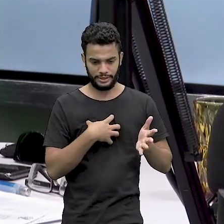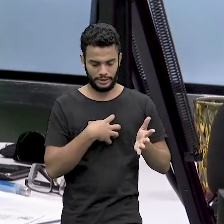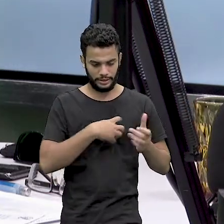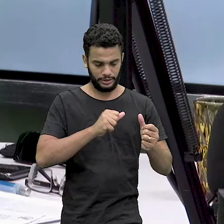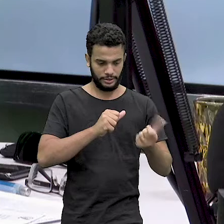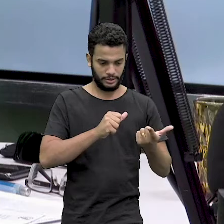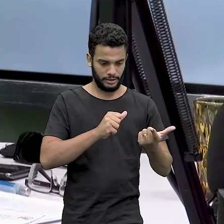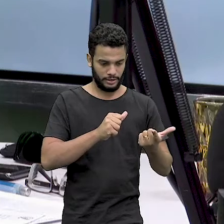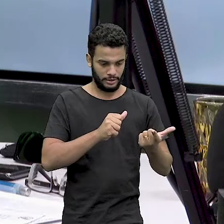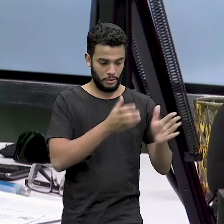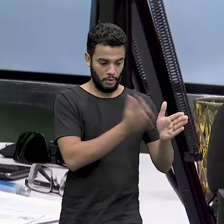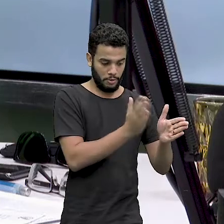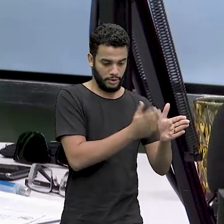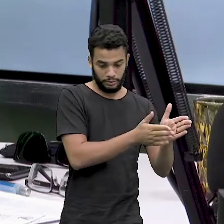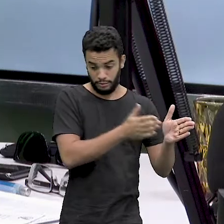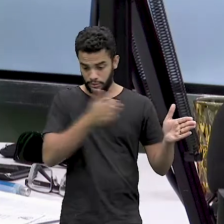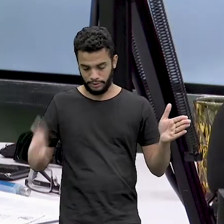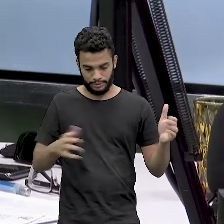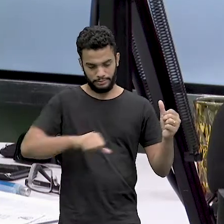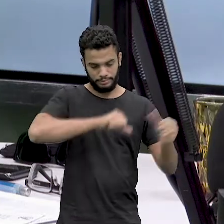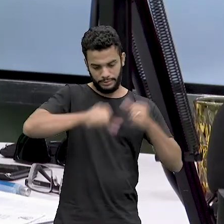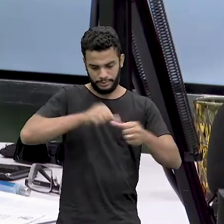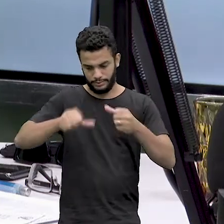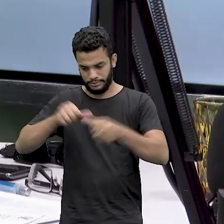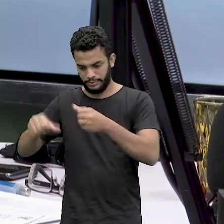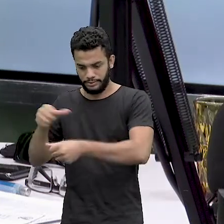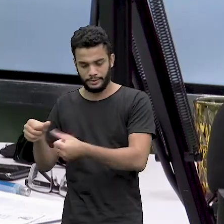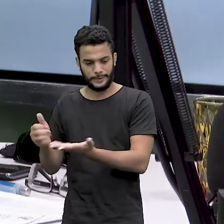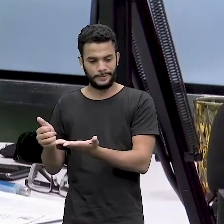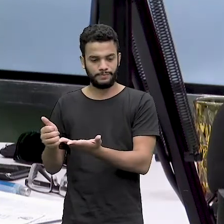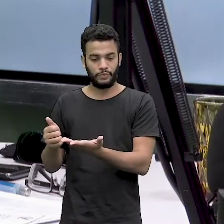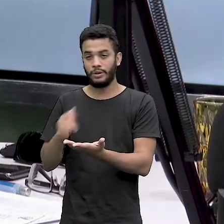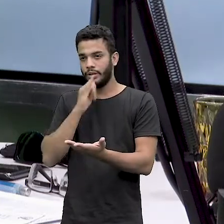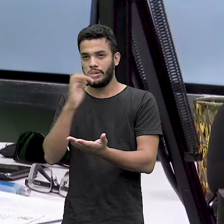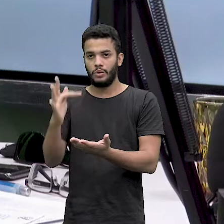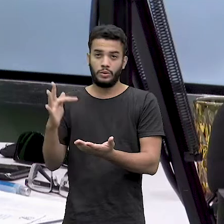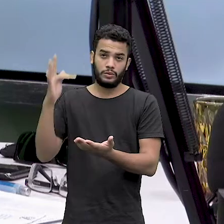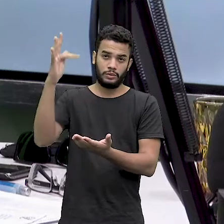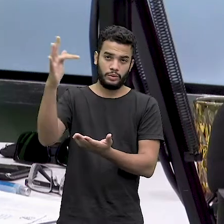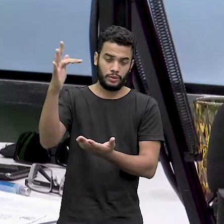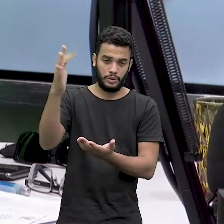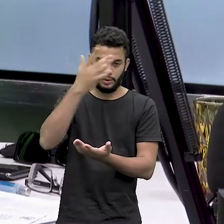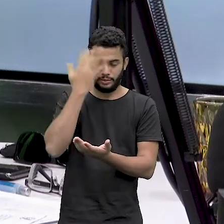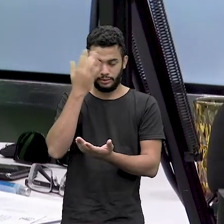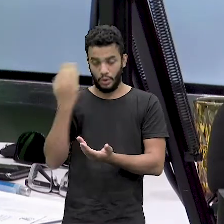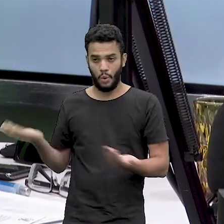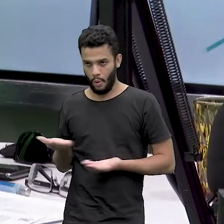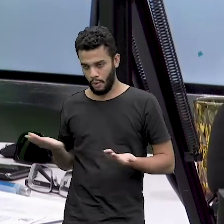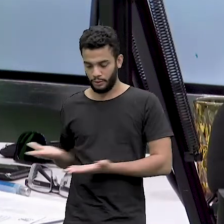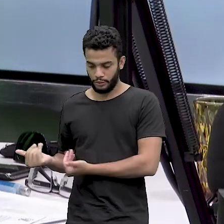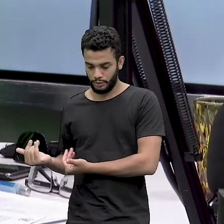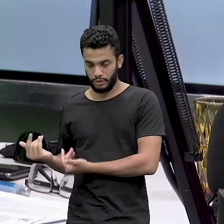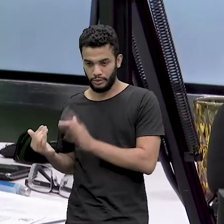idade adulta, ele já aprendeu a lidar com isso. Mas, enquanto isso, a gente pode perder muita gente nesse processo, né? Podemos perder